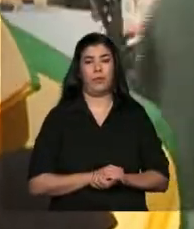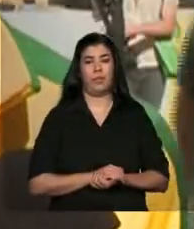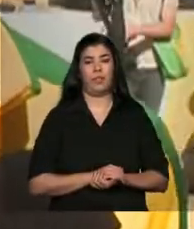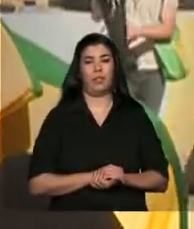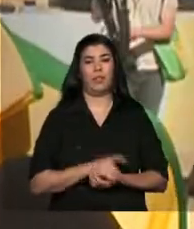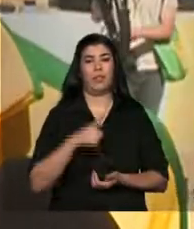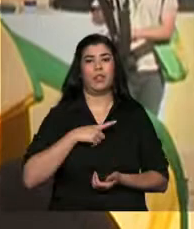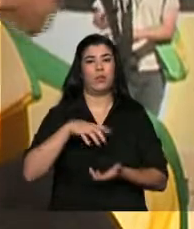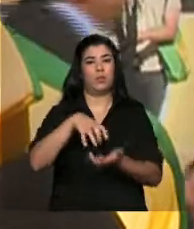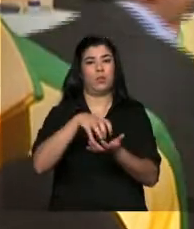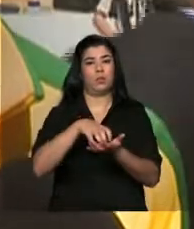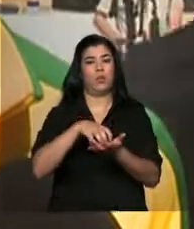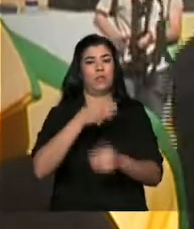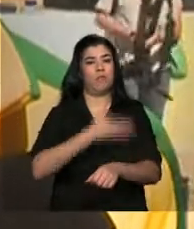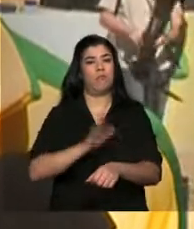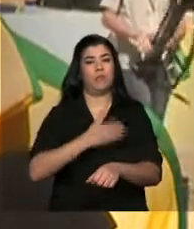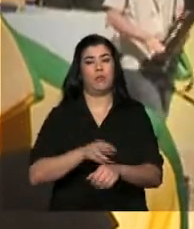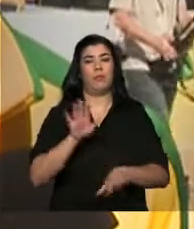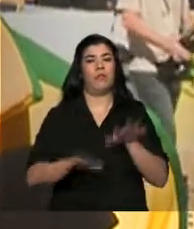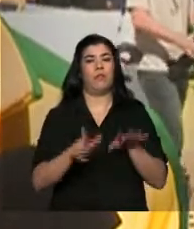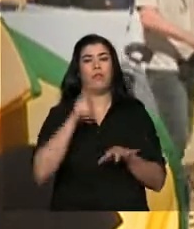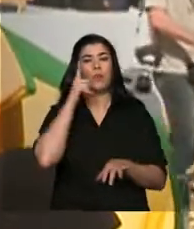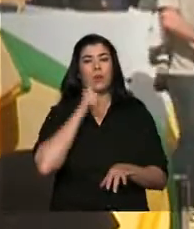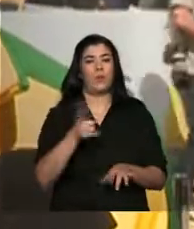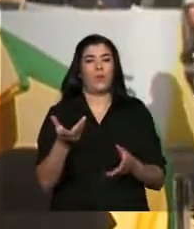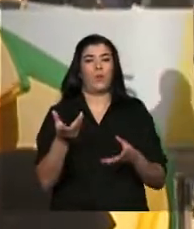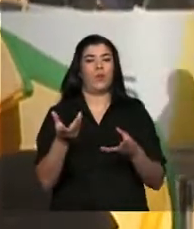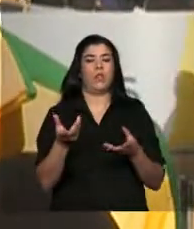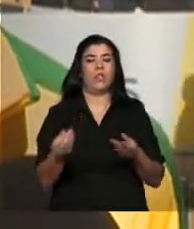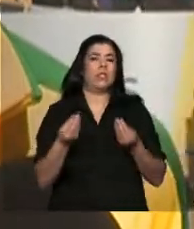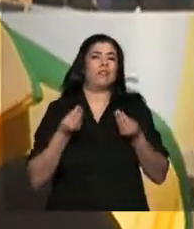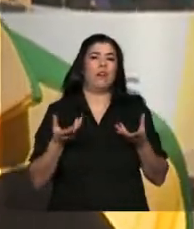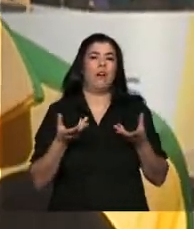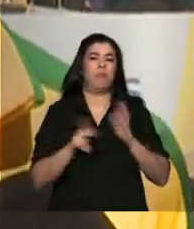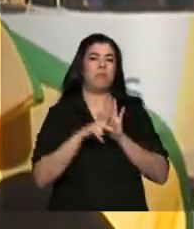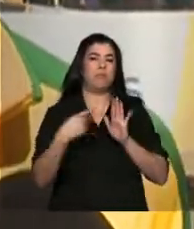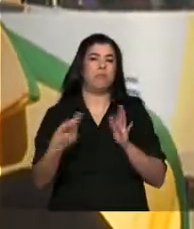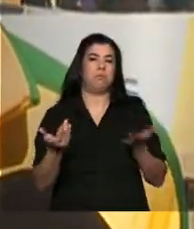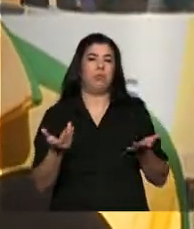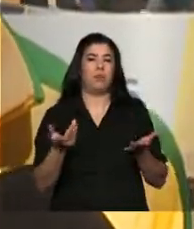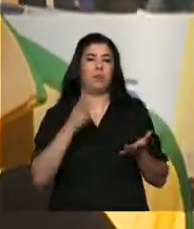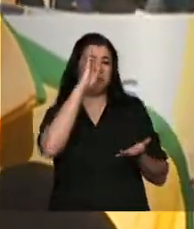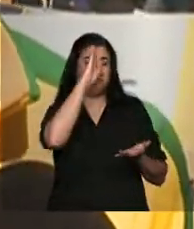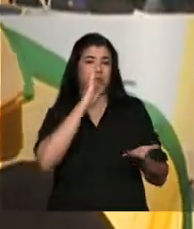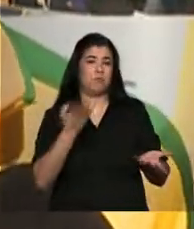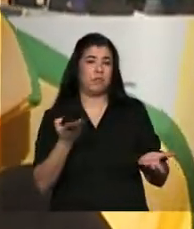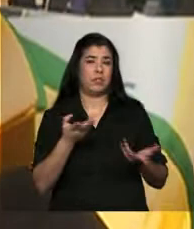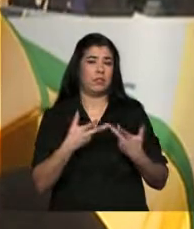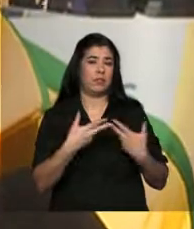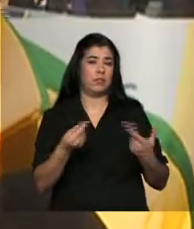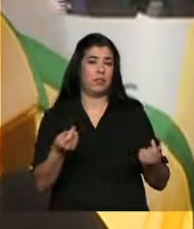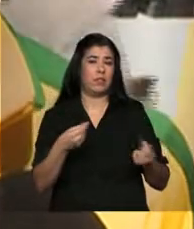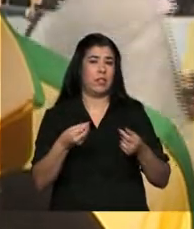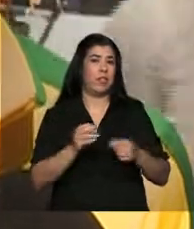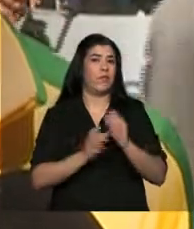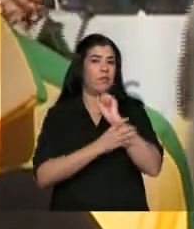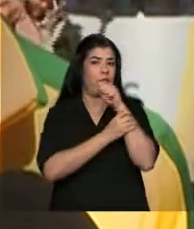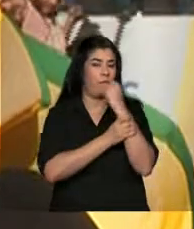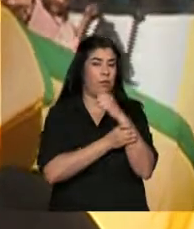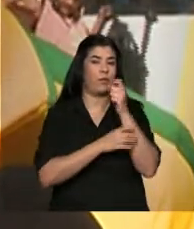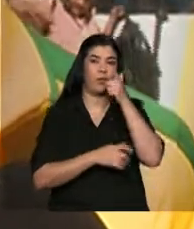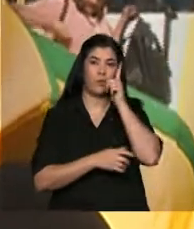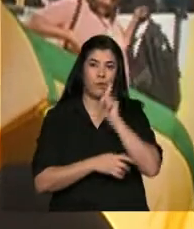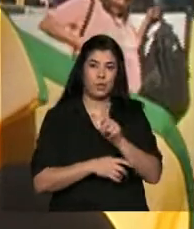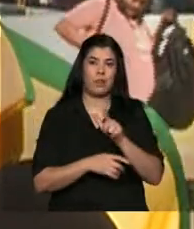que o centro de treinamento muitas vezes não pode... dar esses fisioterapeutas